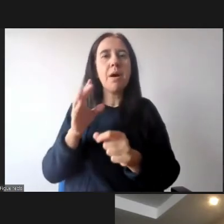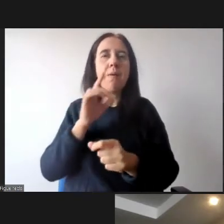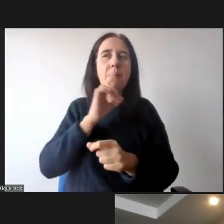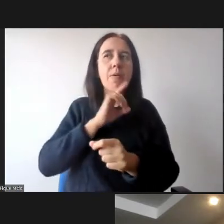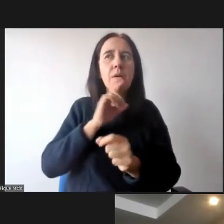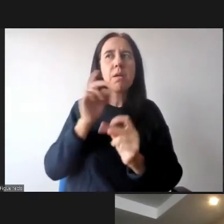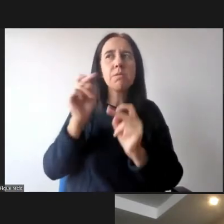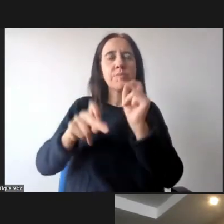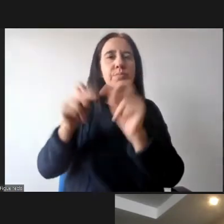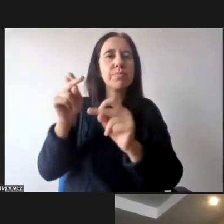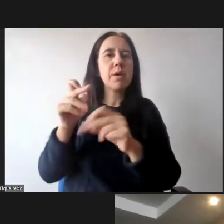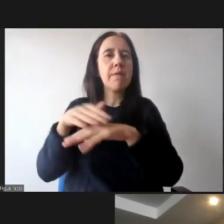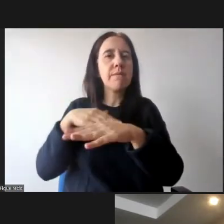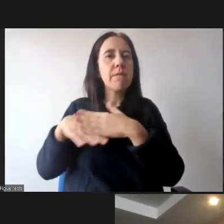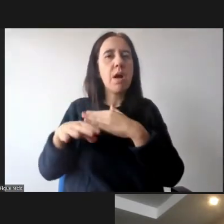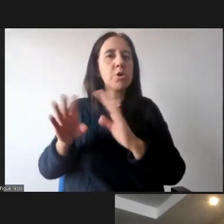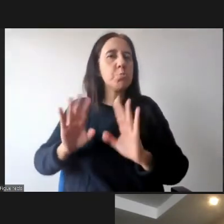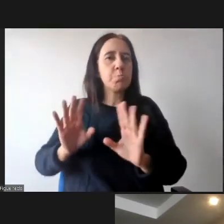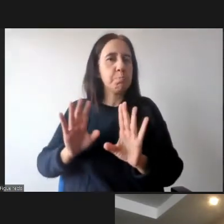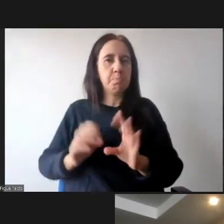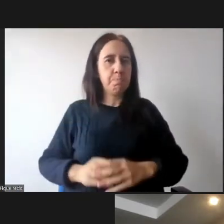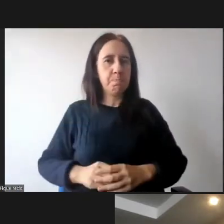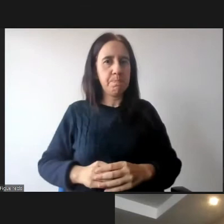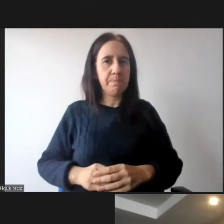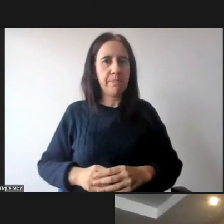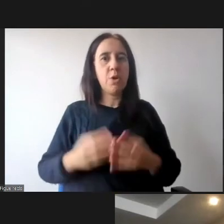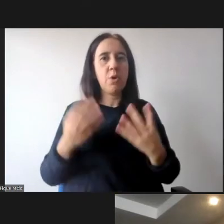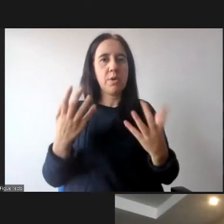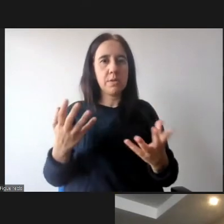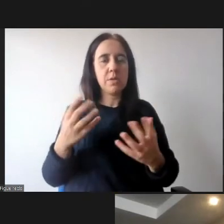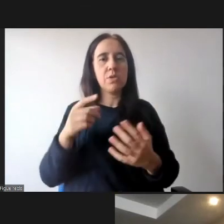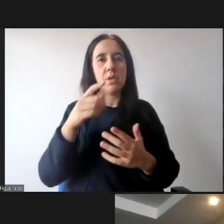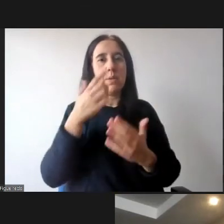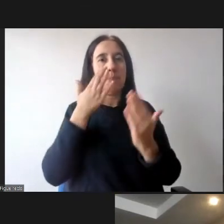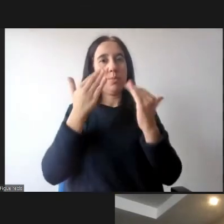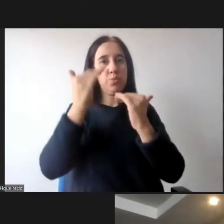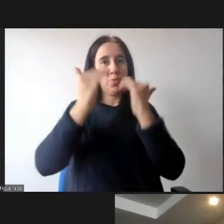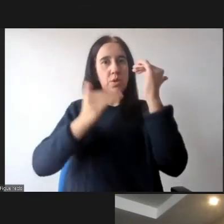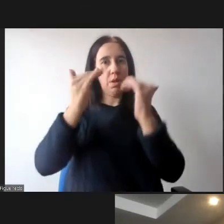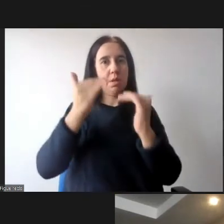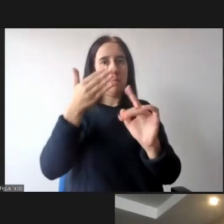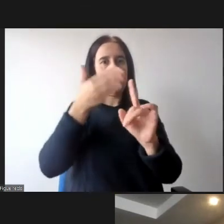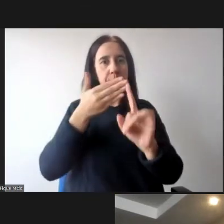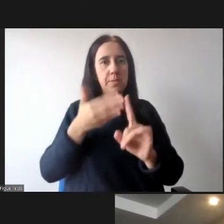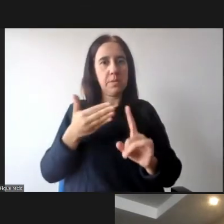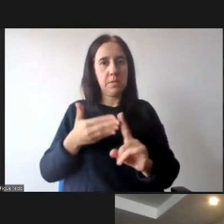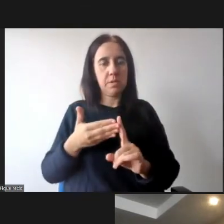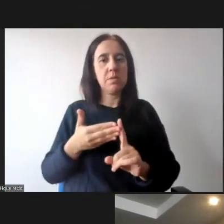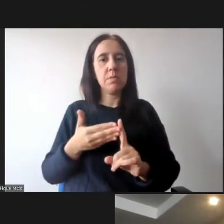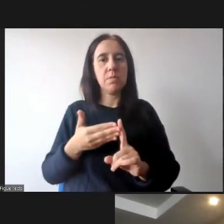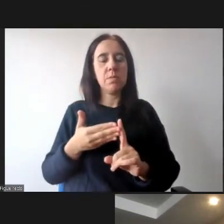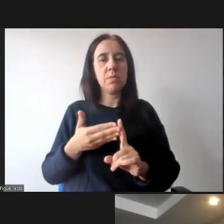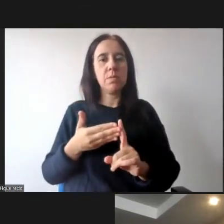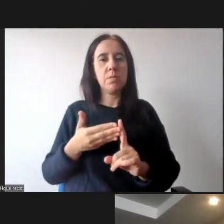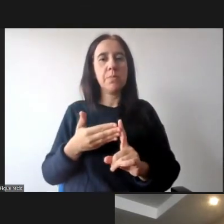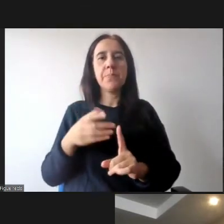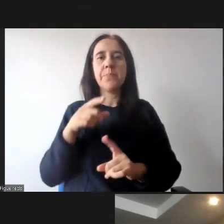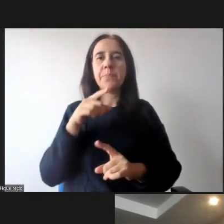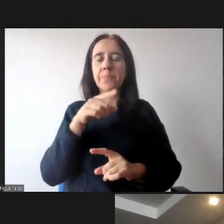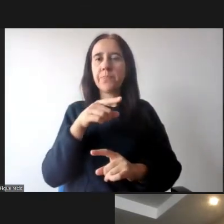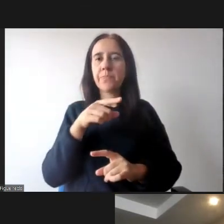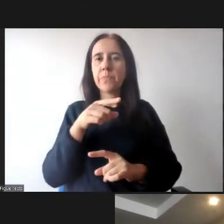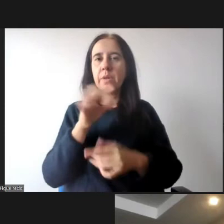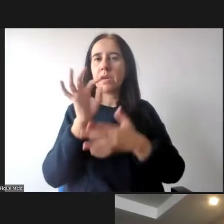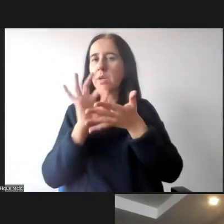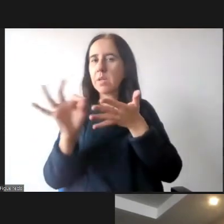sua atuação. Ou seja, o princípio da proporcionalidade vai operar aqui como um critério